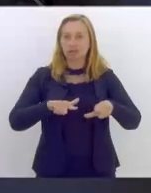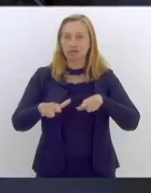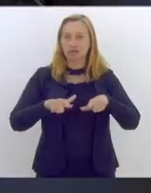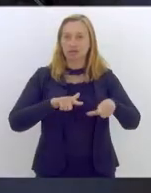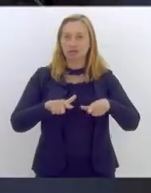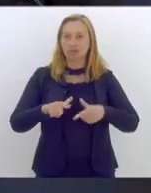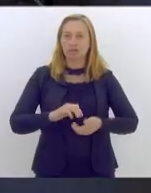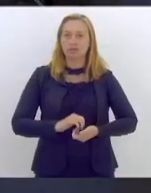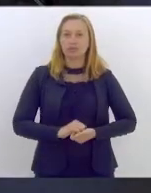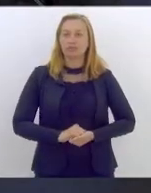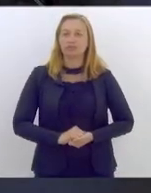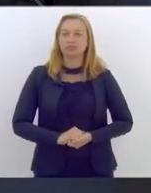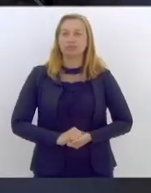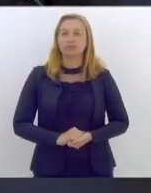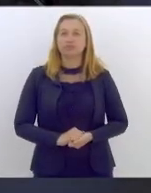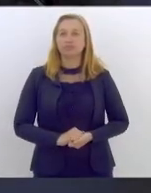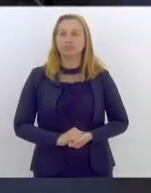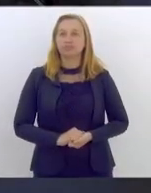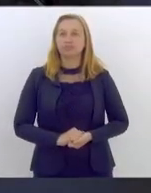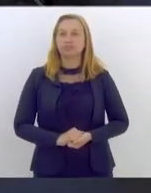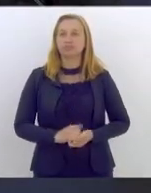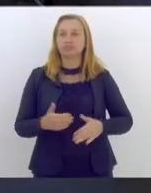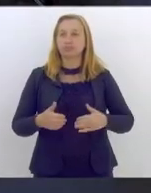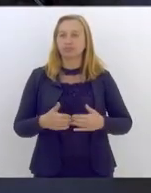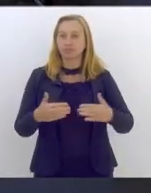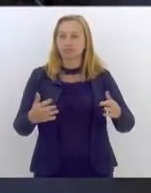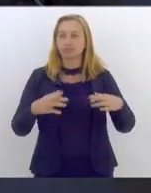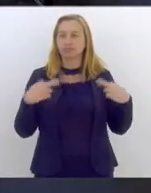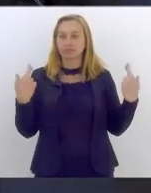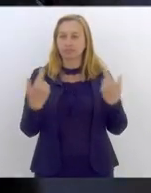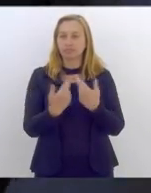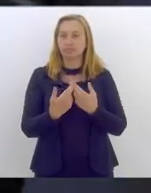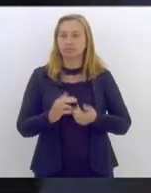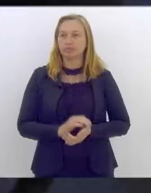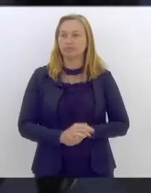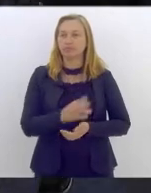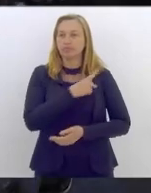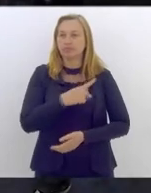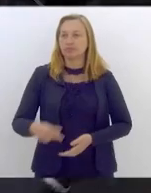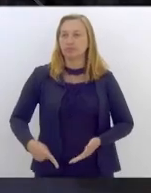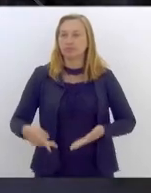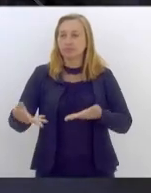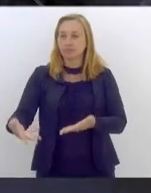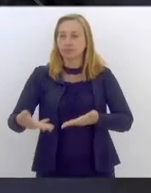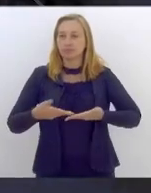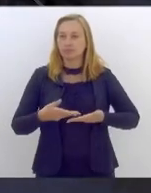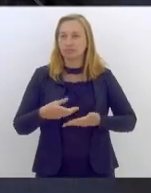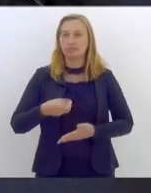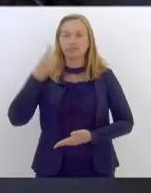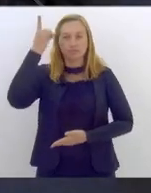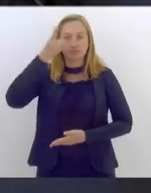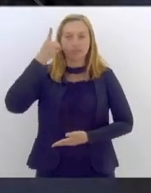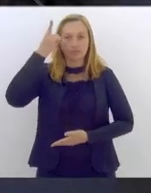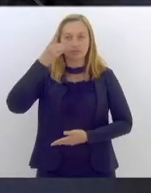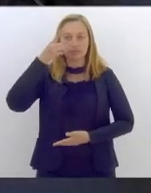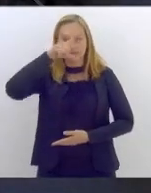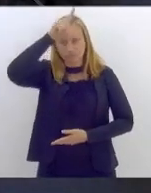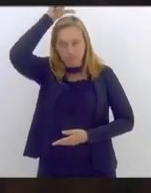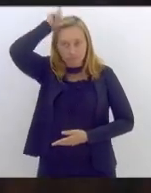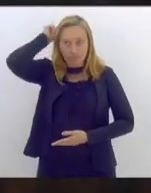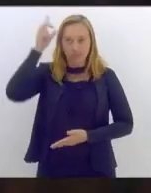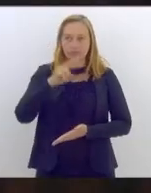Iniciamos os nossos trabalhos. Está aberta a sessão. A presidência convida o nobre deputado Luiz